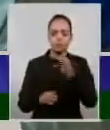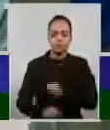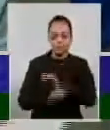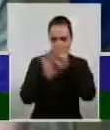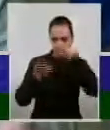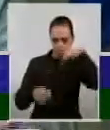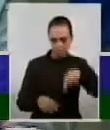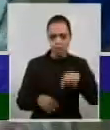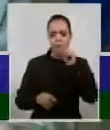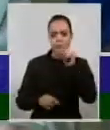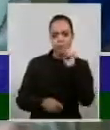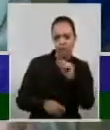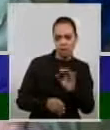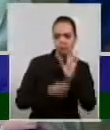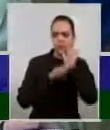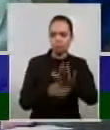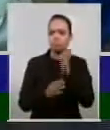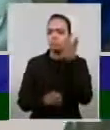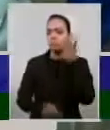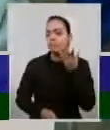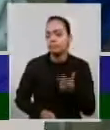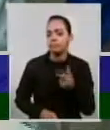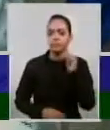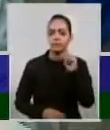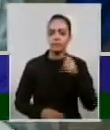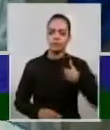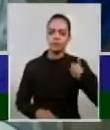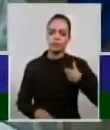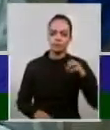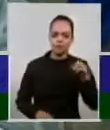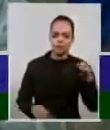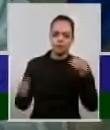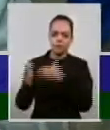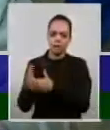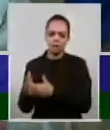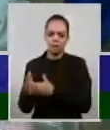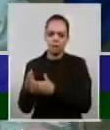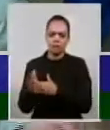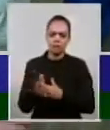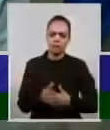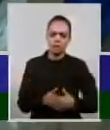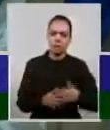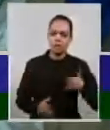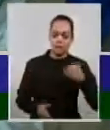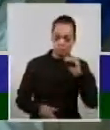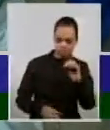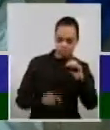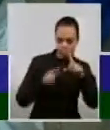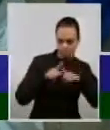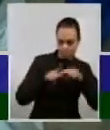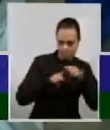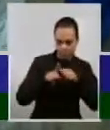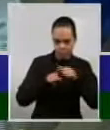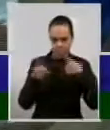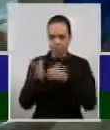esclarecimento aqui, para beneficiar as crianças de 0 a 48 meses que estão hoje,